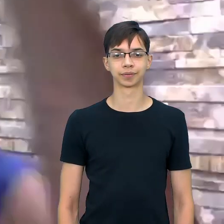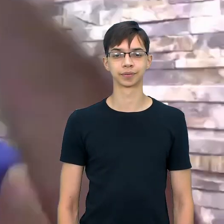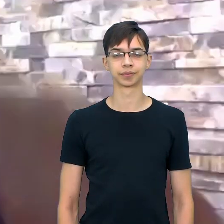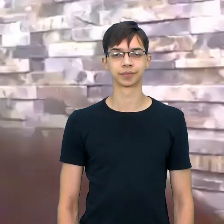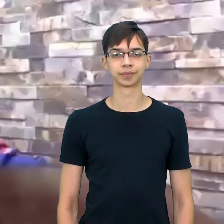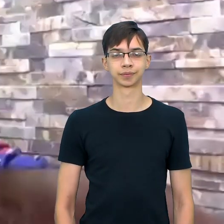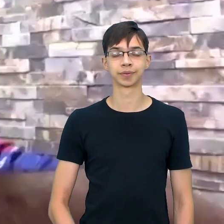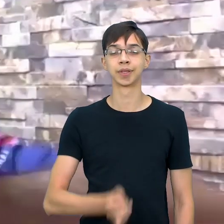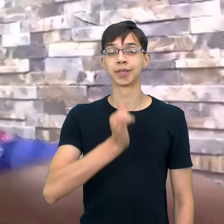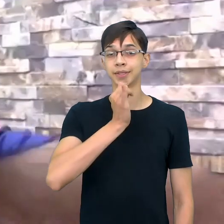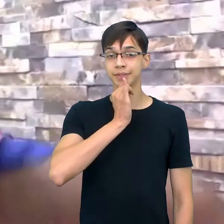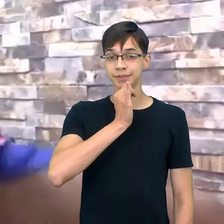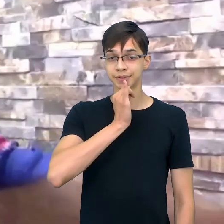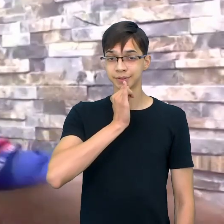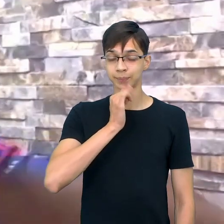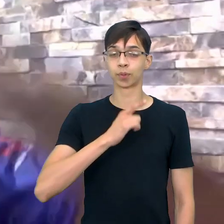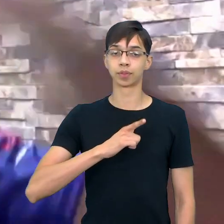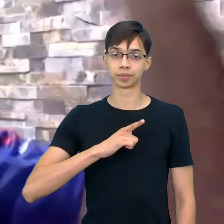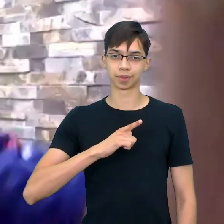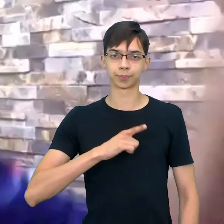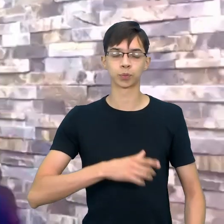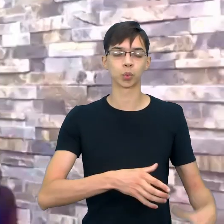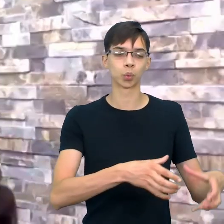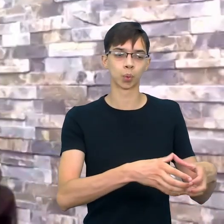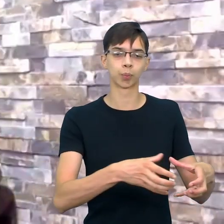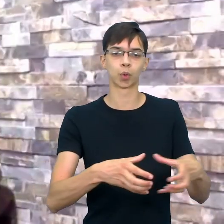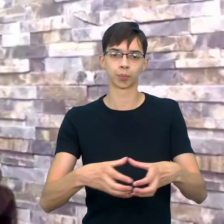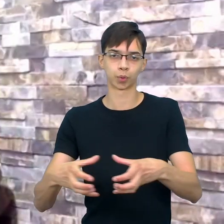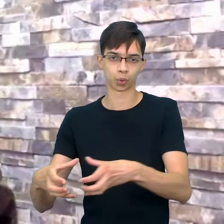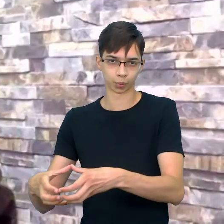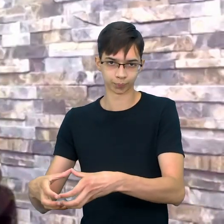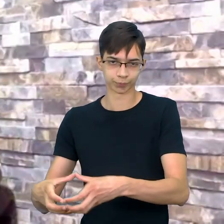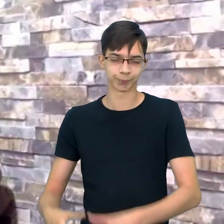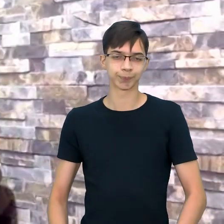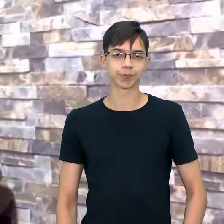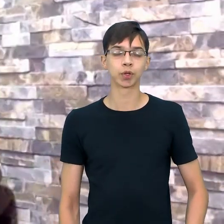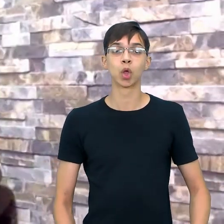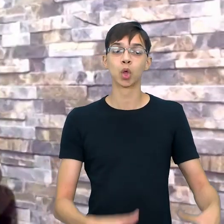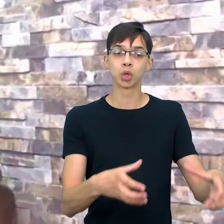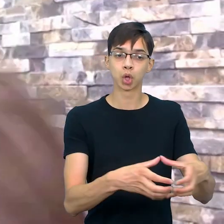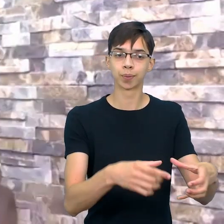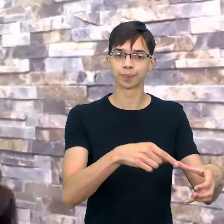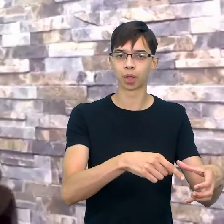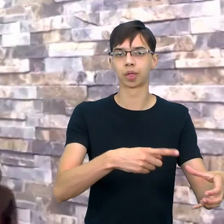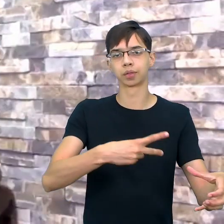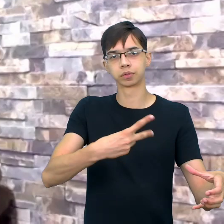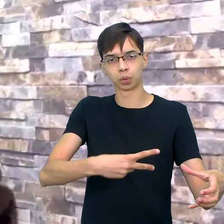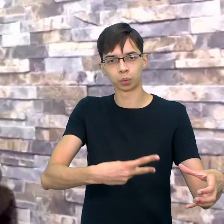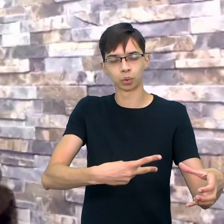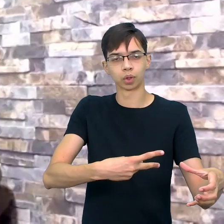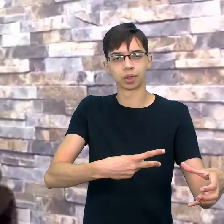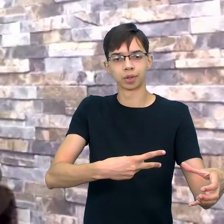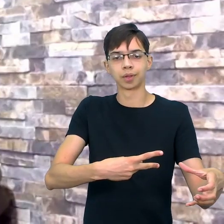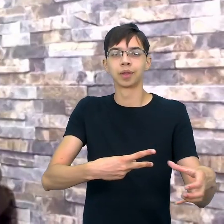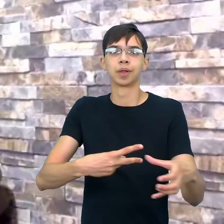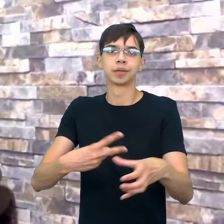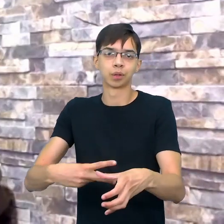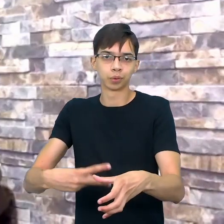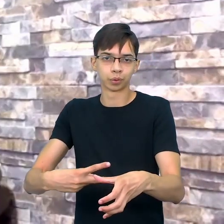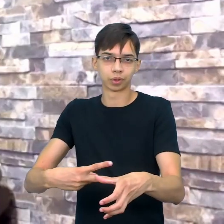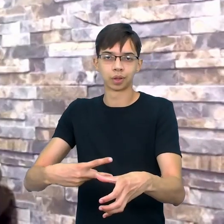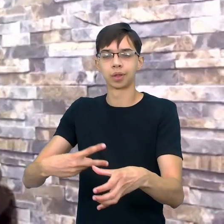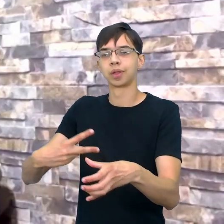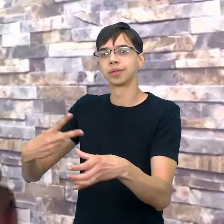num único grupo para socializar todas as pesquisas que foram realizadas e também para promover o fechamento dessa